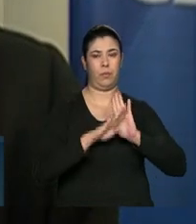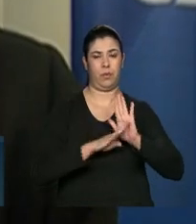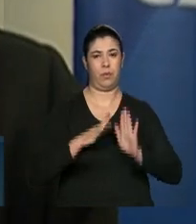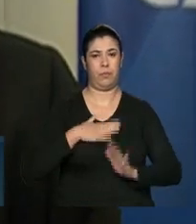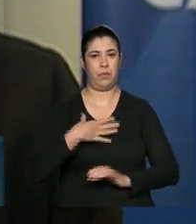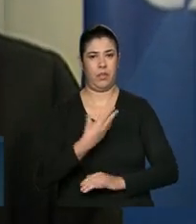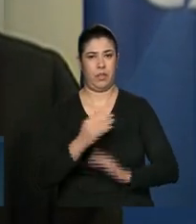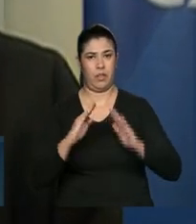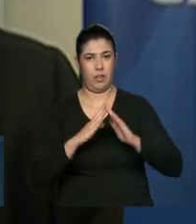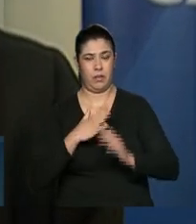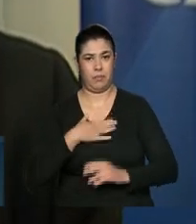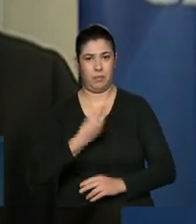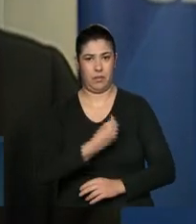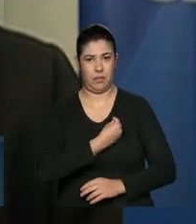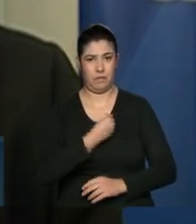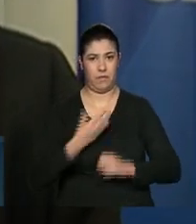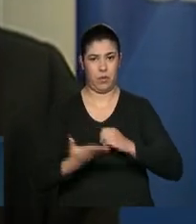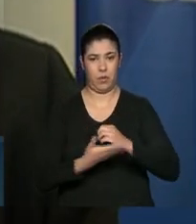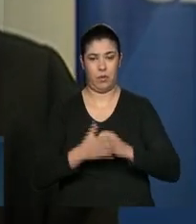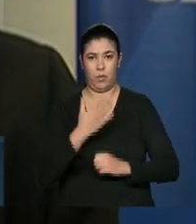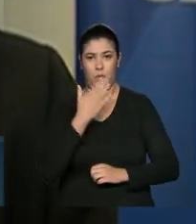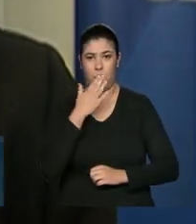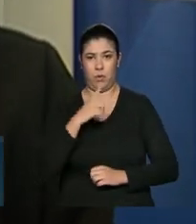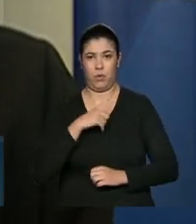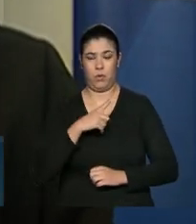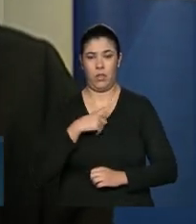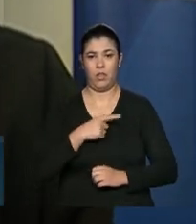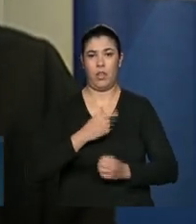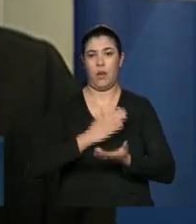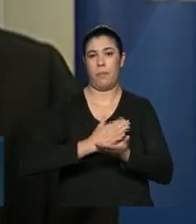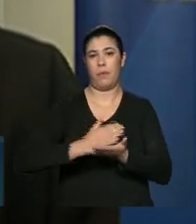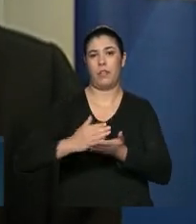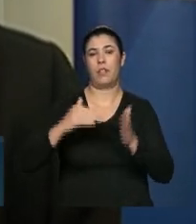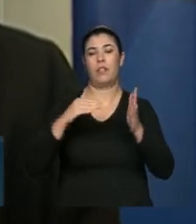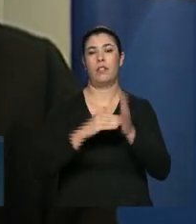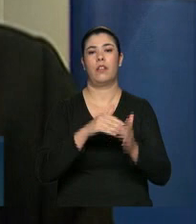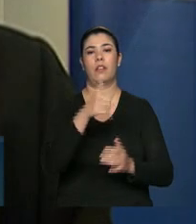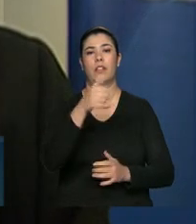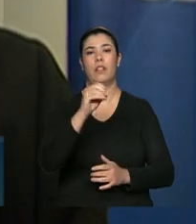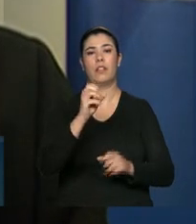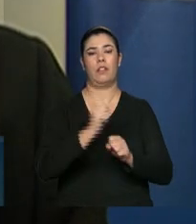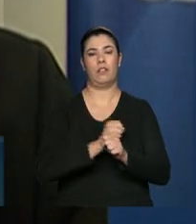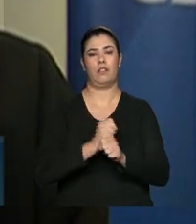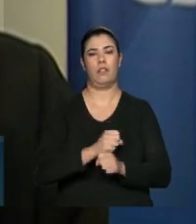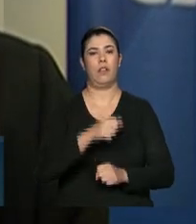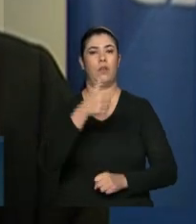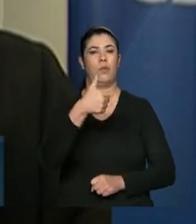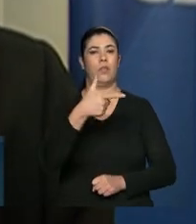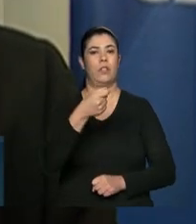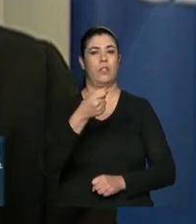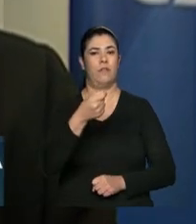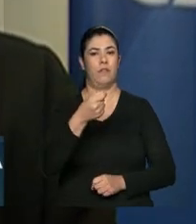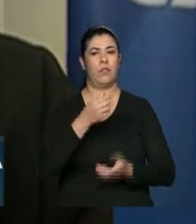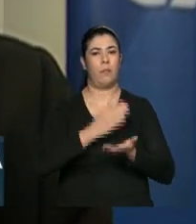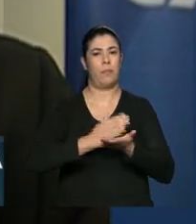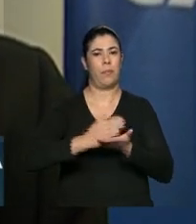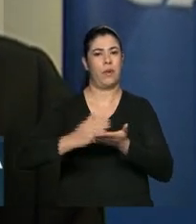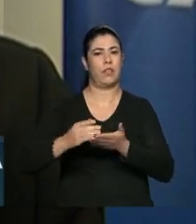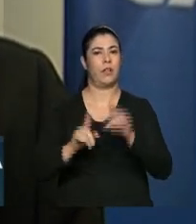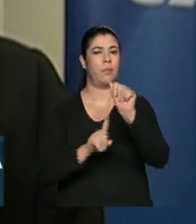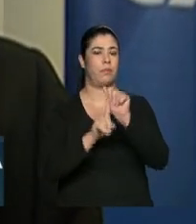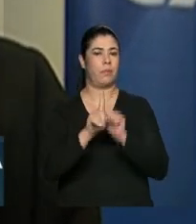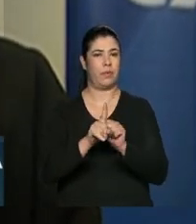faixa 1, elas têm um prazo de pagamento de apenas 10 anos. São 120 parcelas mensais. E essas parcelas